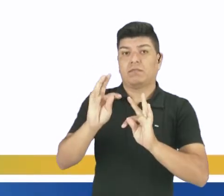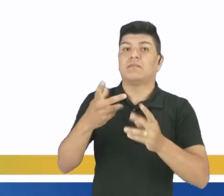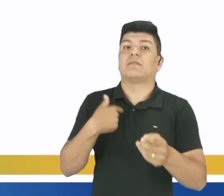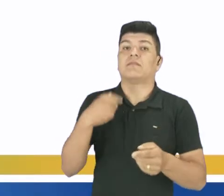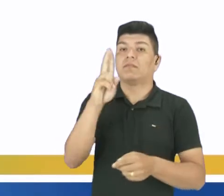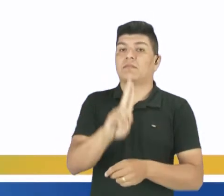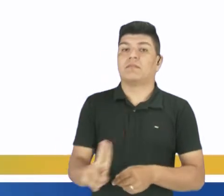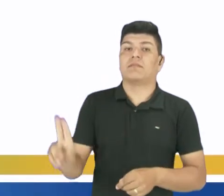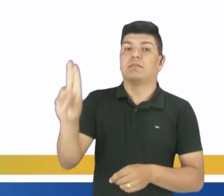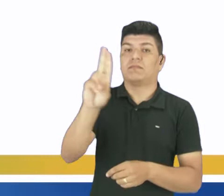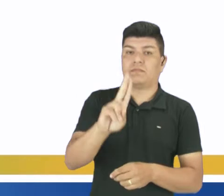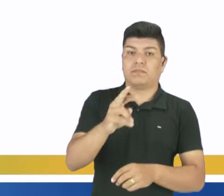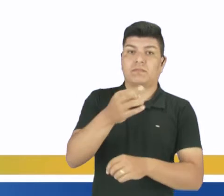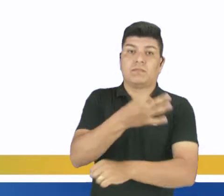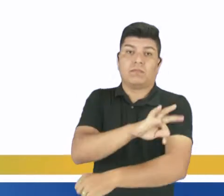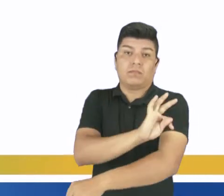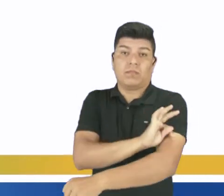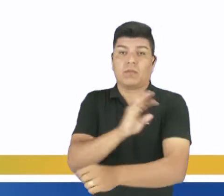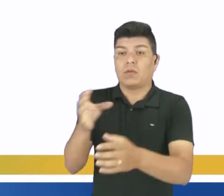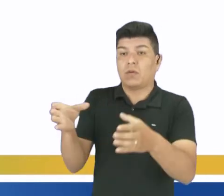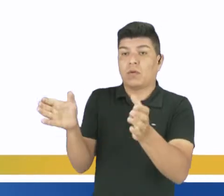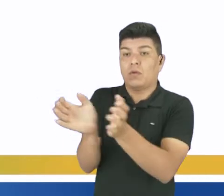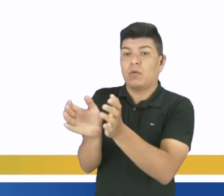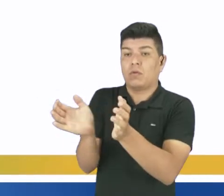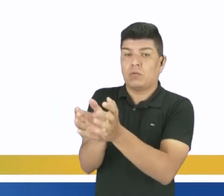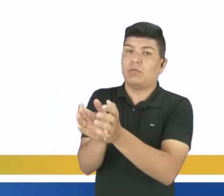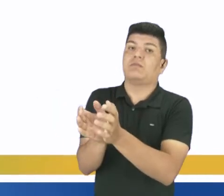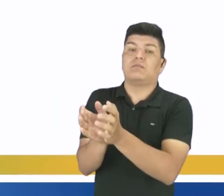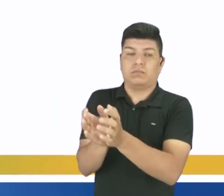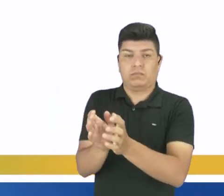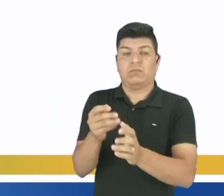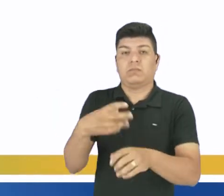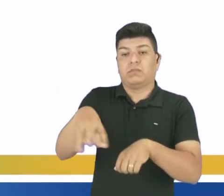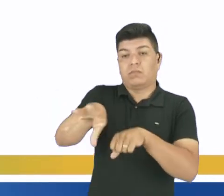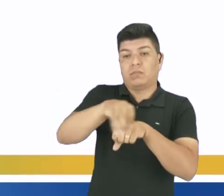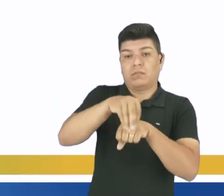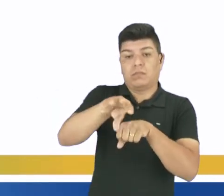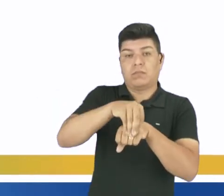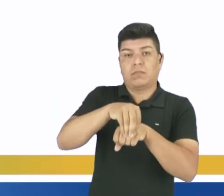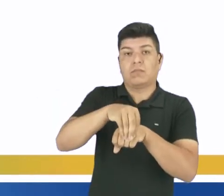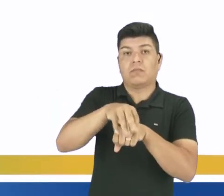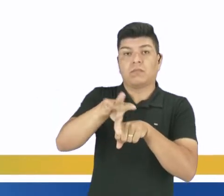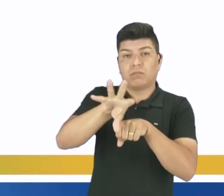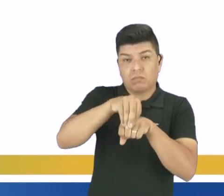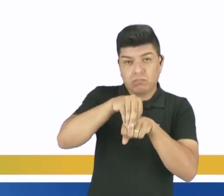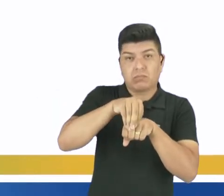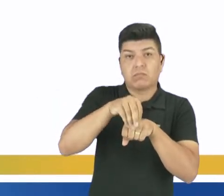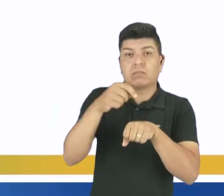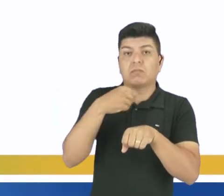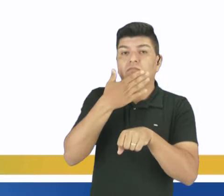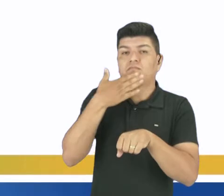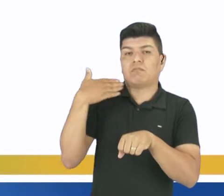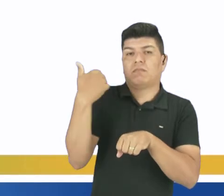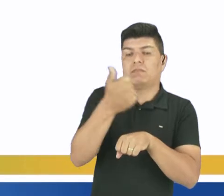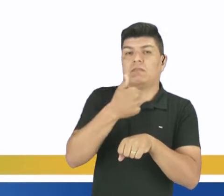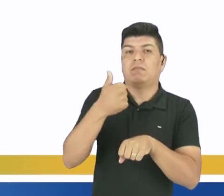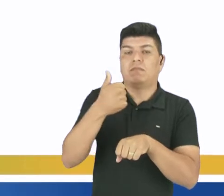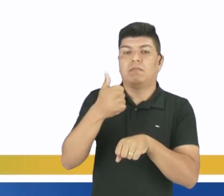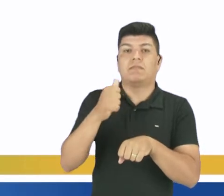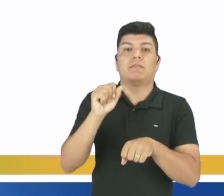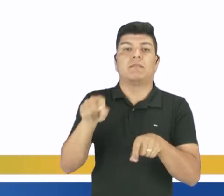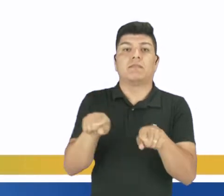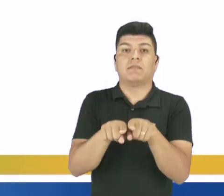o uso de técnicas ou o conjunto delas, do conhecimento adquirido para aperfeiçoar